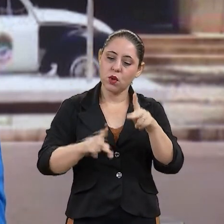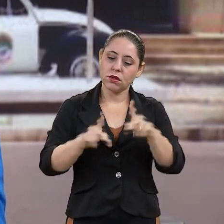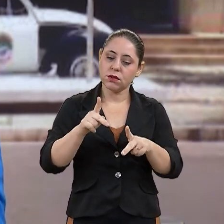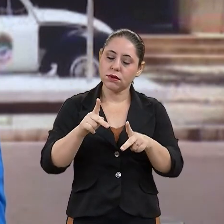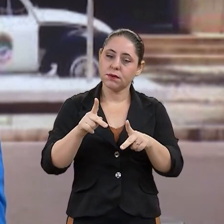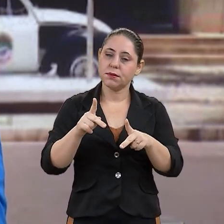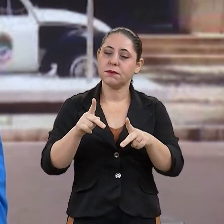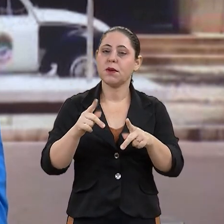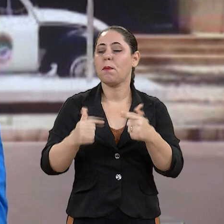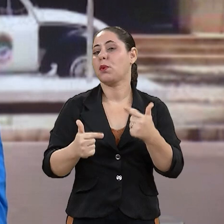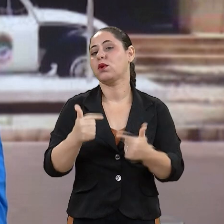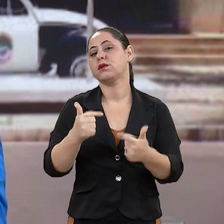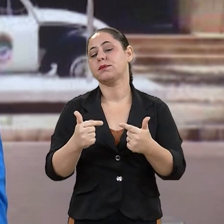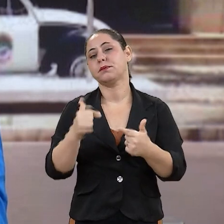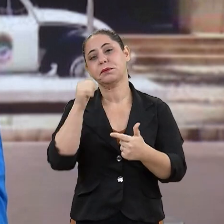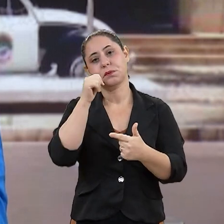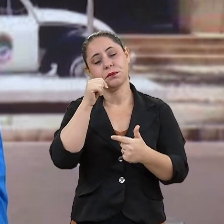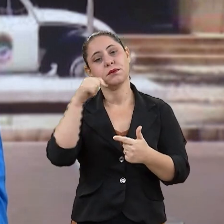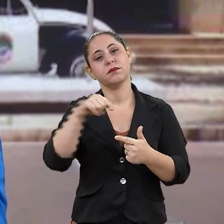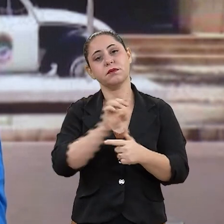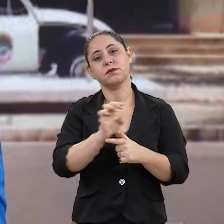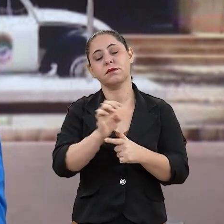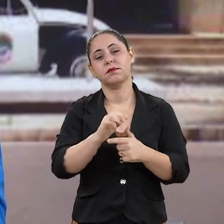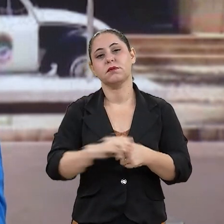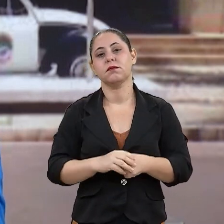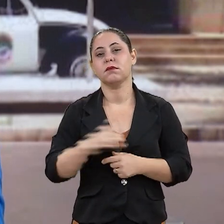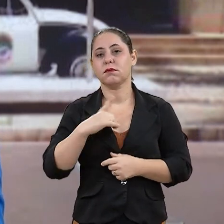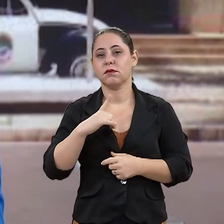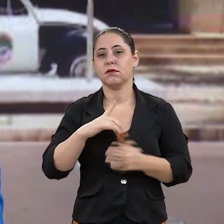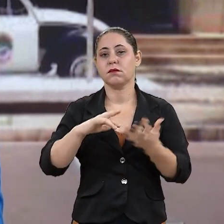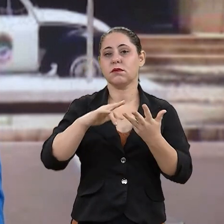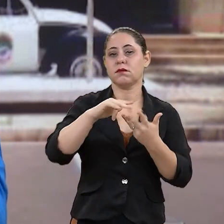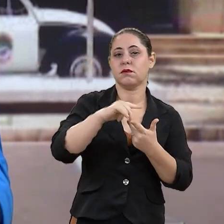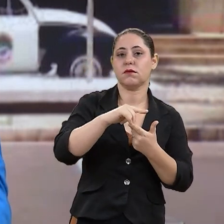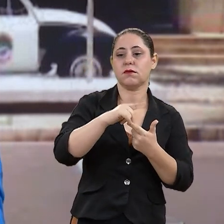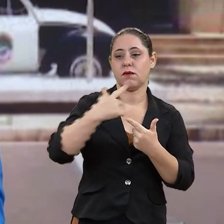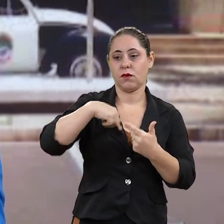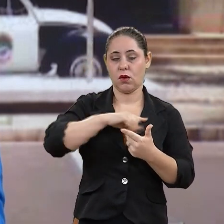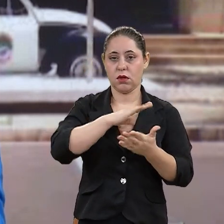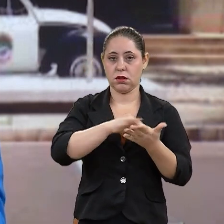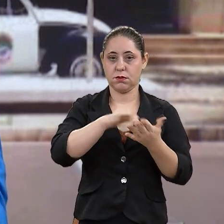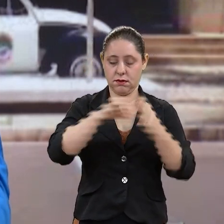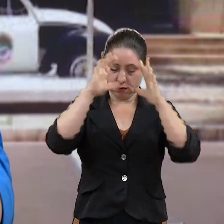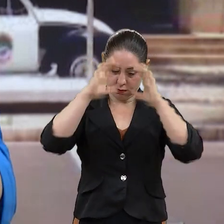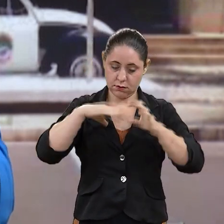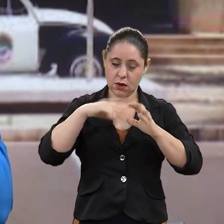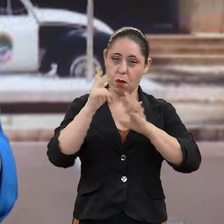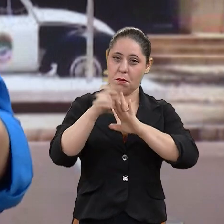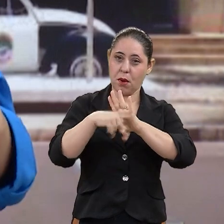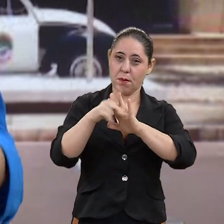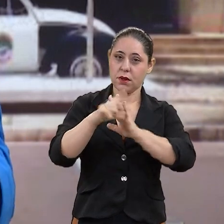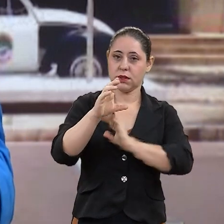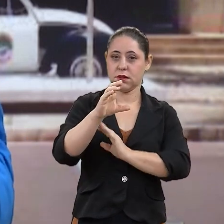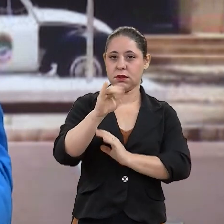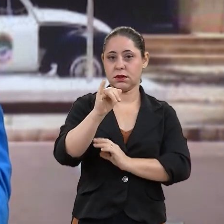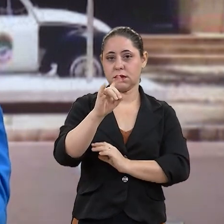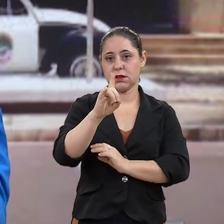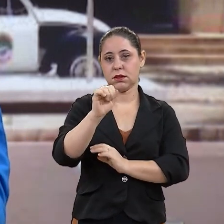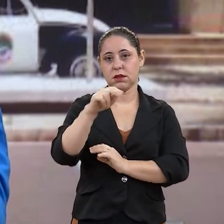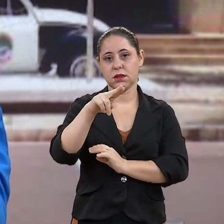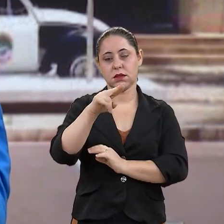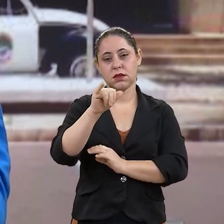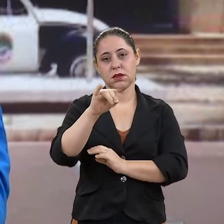políticas públicas para as mulheres do Estado. E aí a gente tem vários eixos, né? Nós da Secretaria da Cidadania temos um programa,